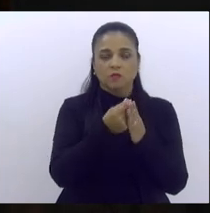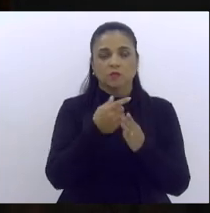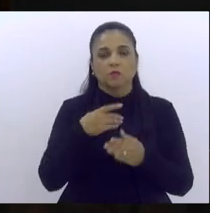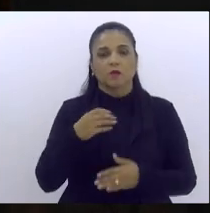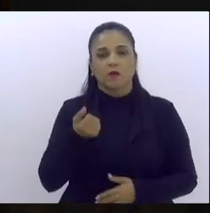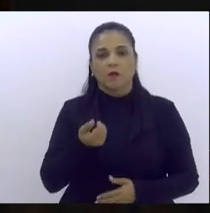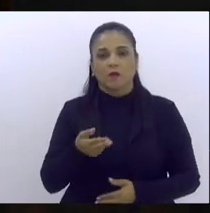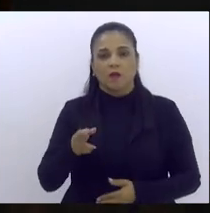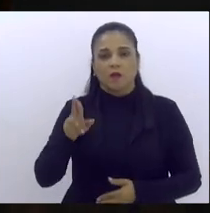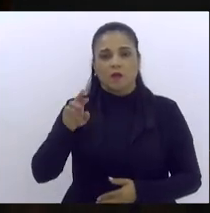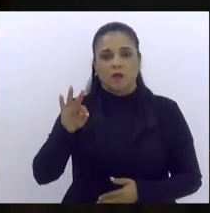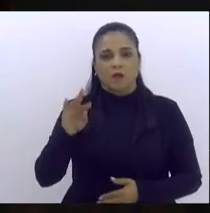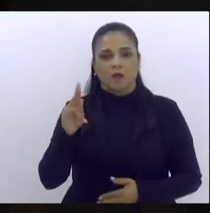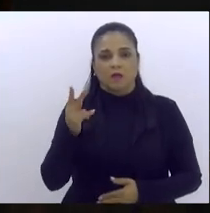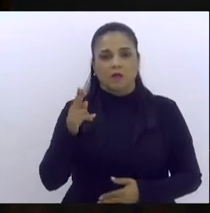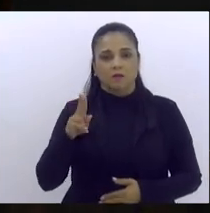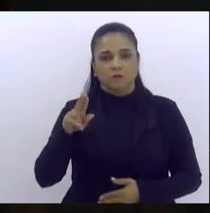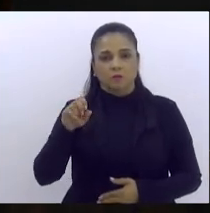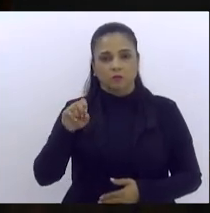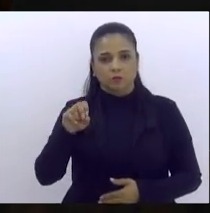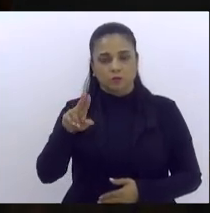Monteiro.